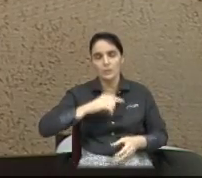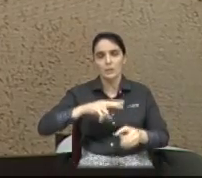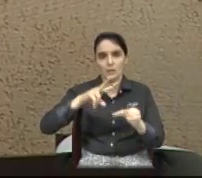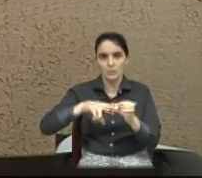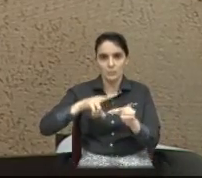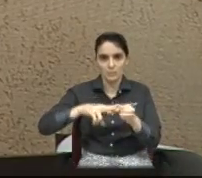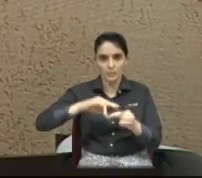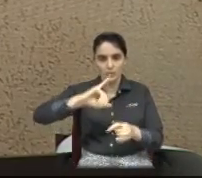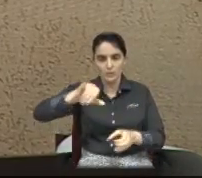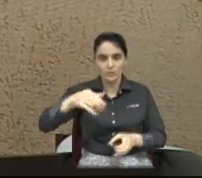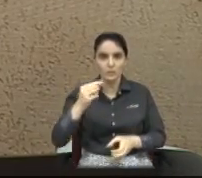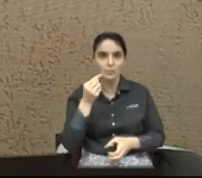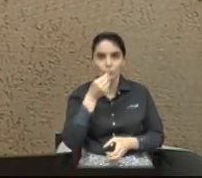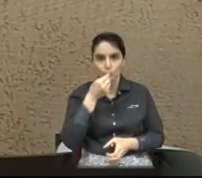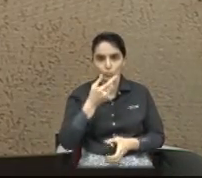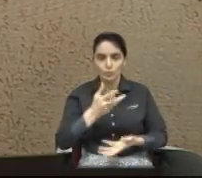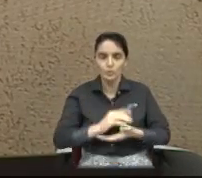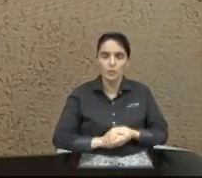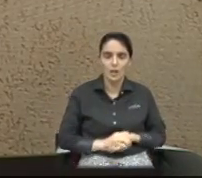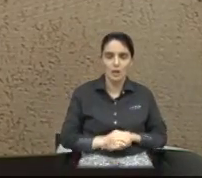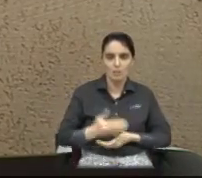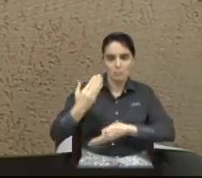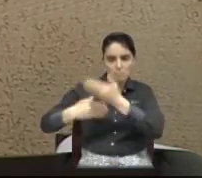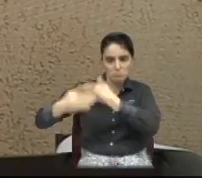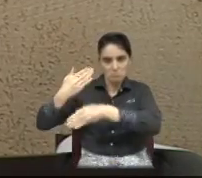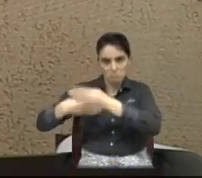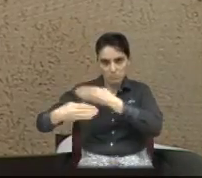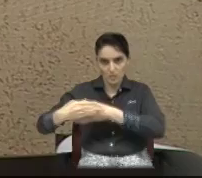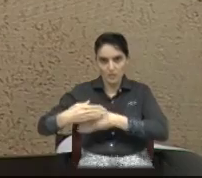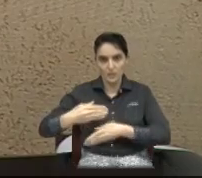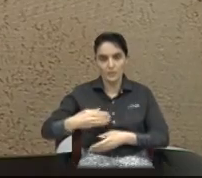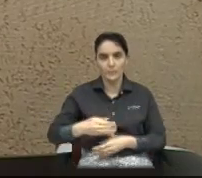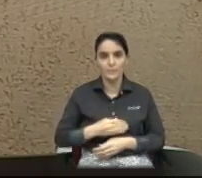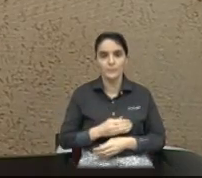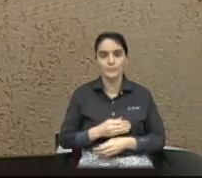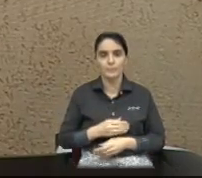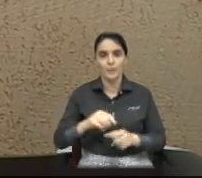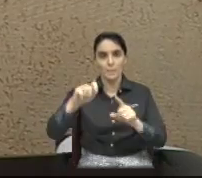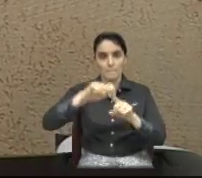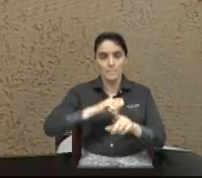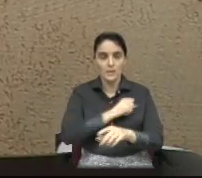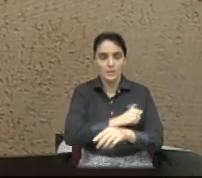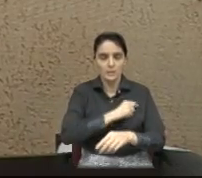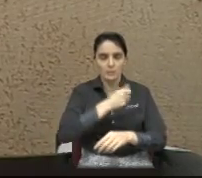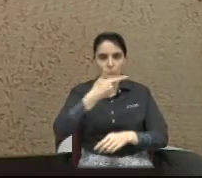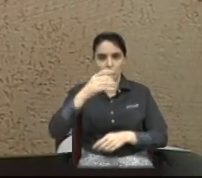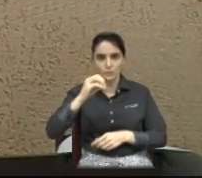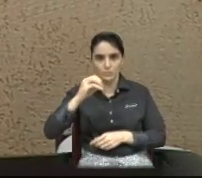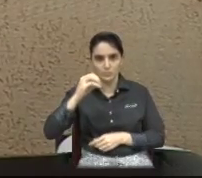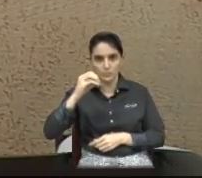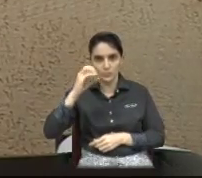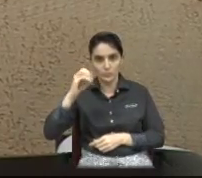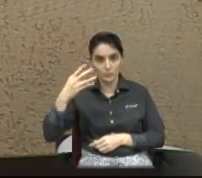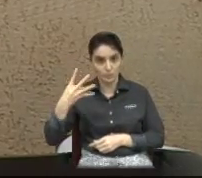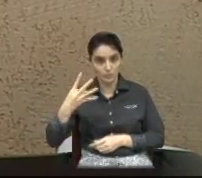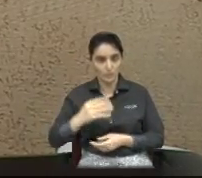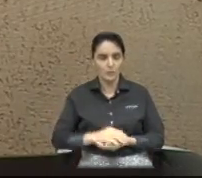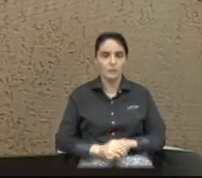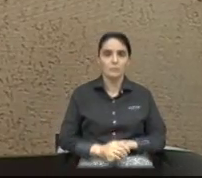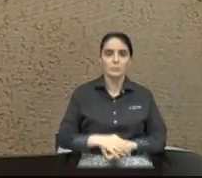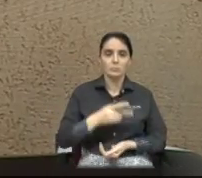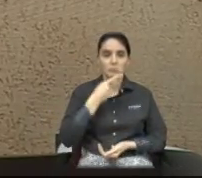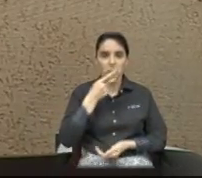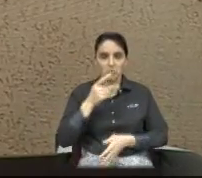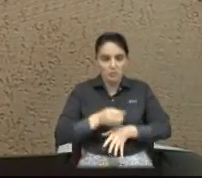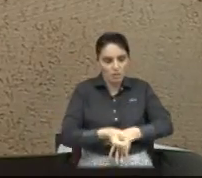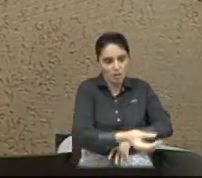tem atualmente regras, desde agosto de 2004, data da última renovação da outorga, que asseguram a seguinte